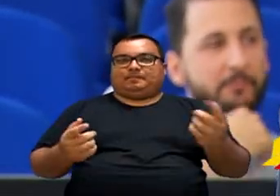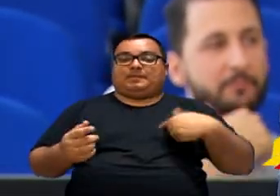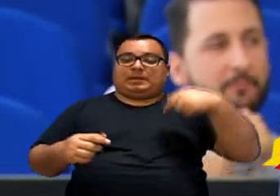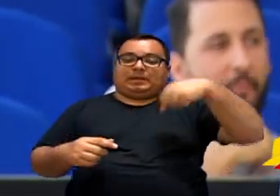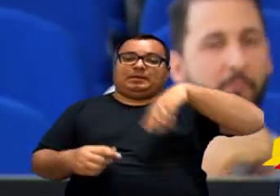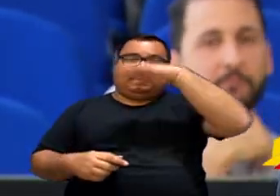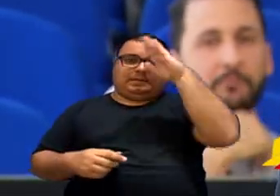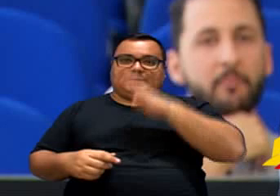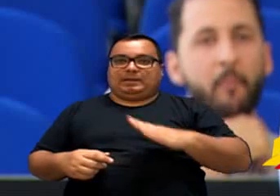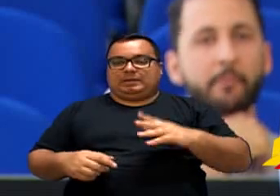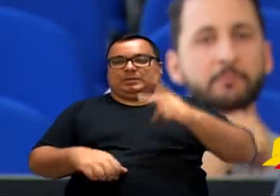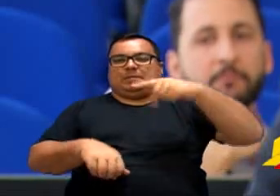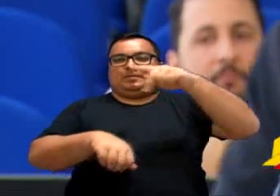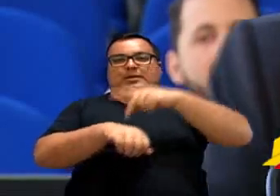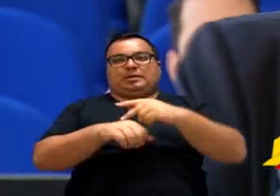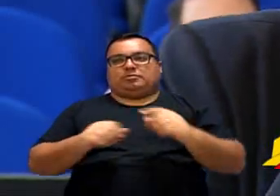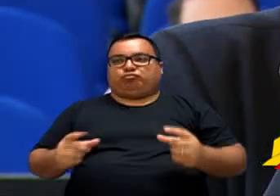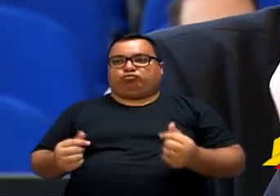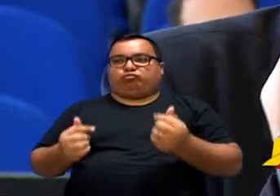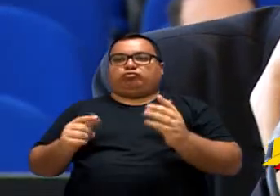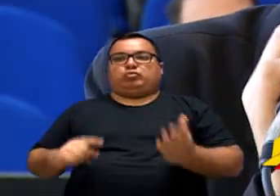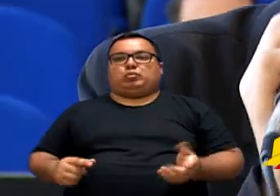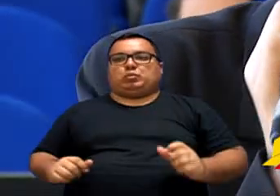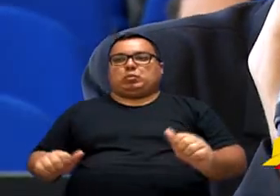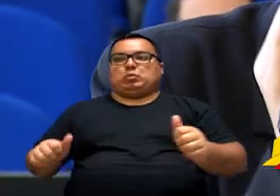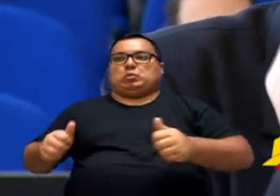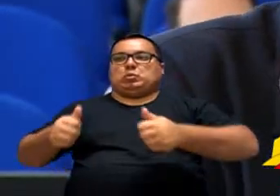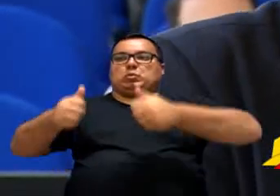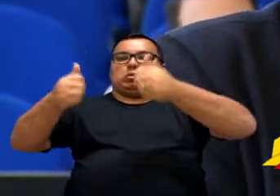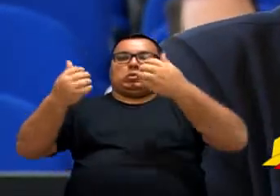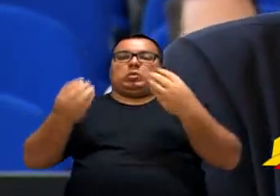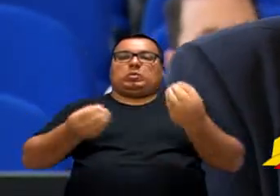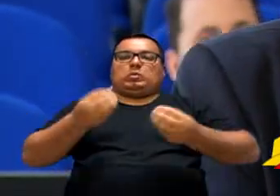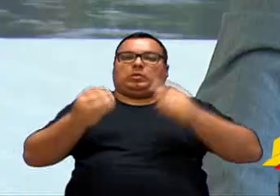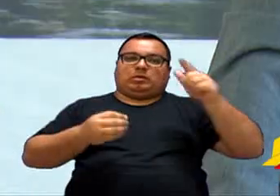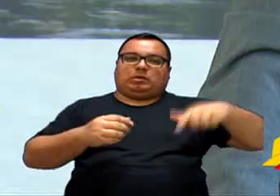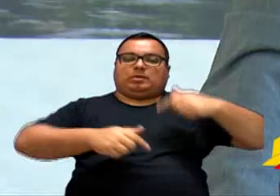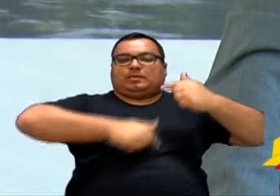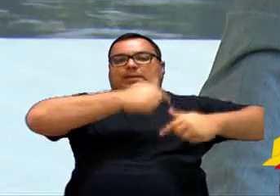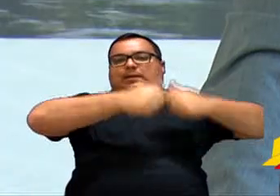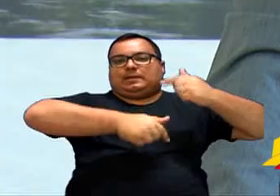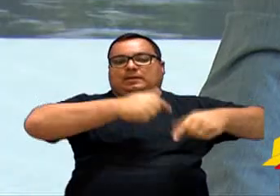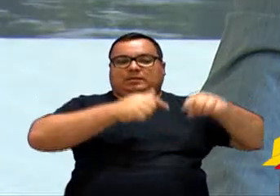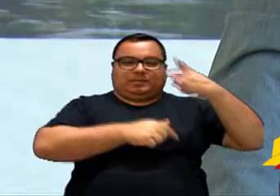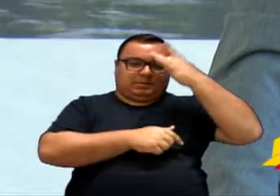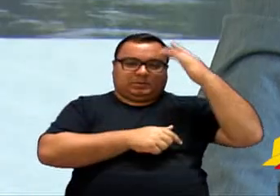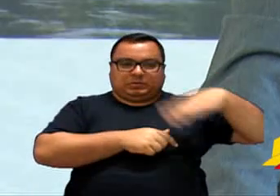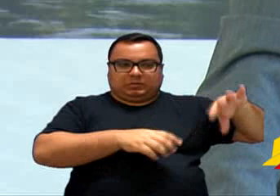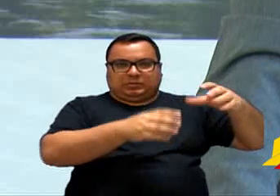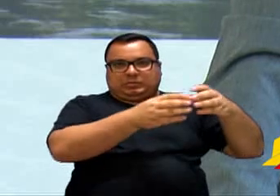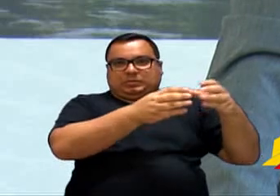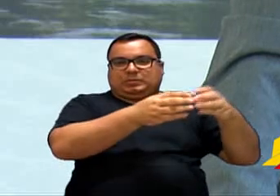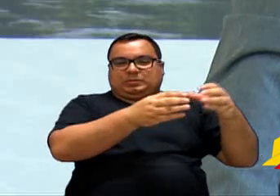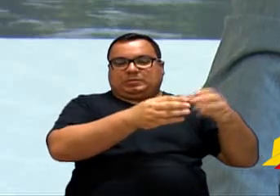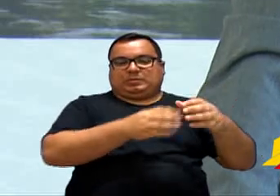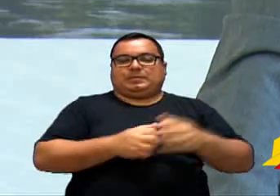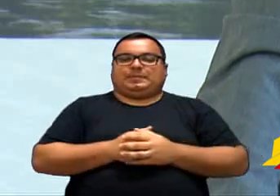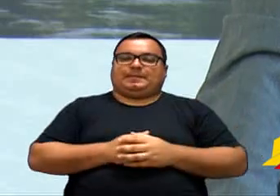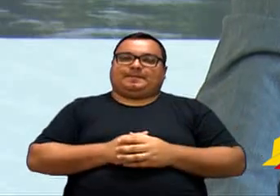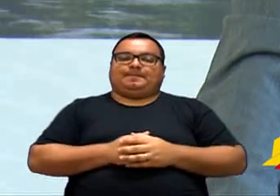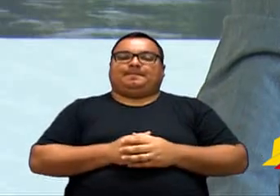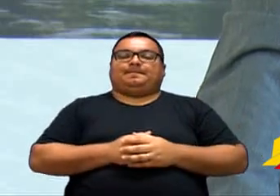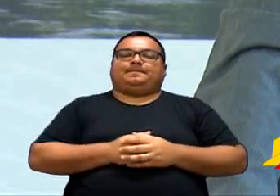trabalhadora. É o conjunto da sociedade. Mas quem está ali a nossa executando, muitas